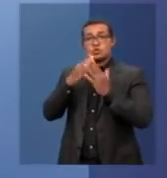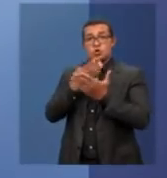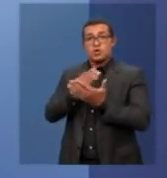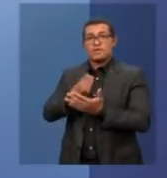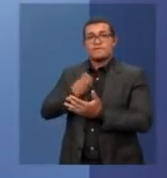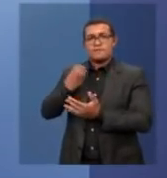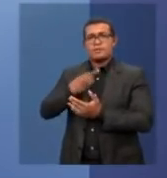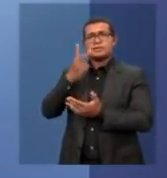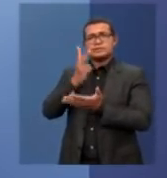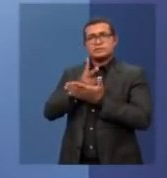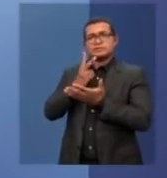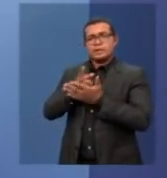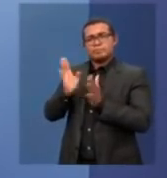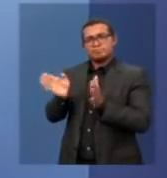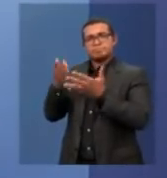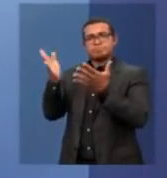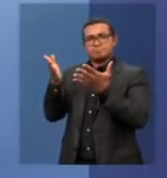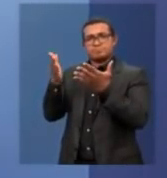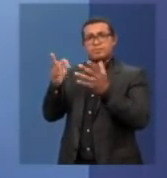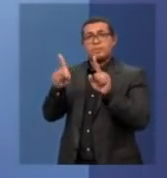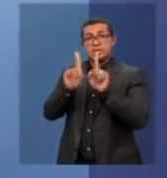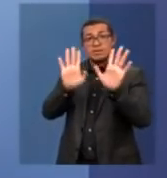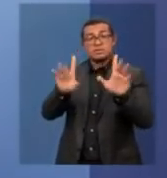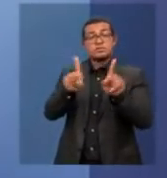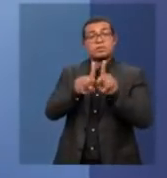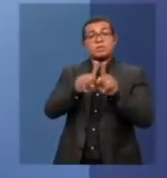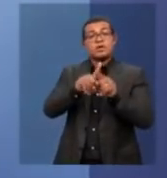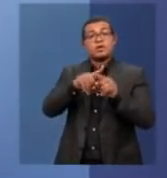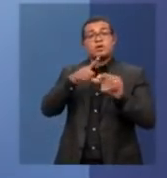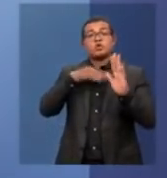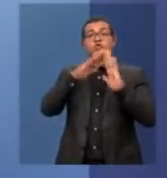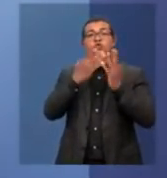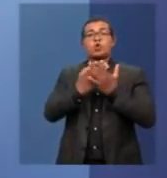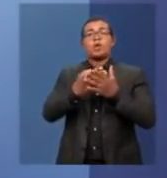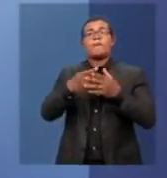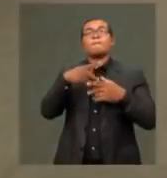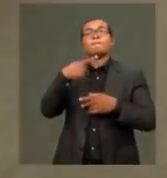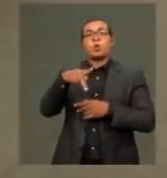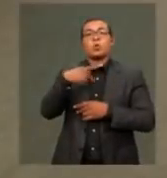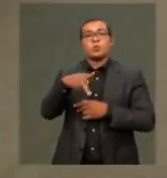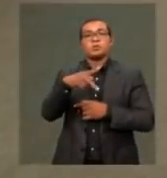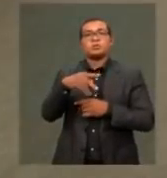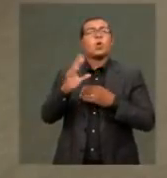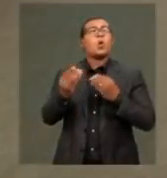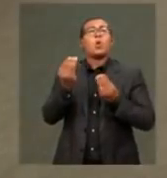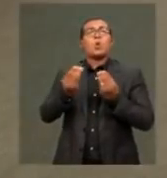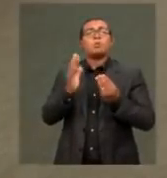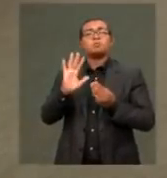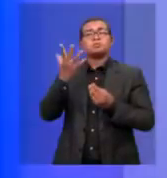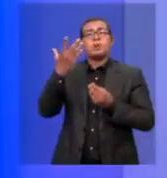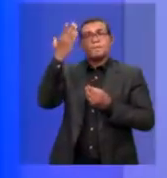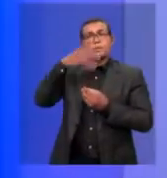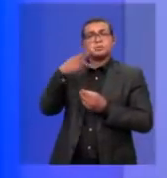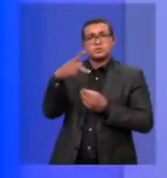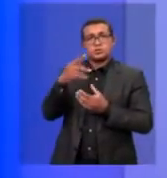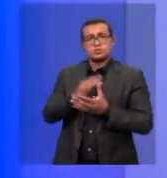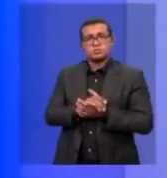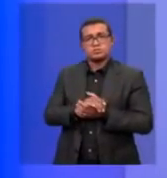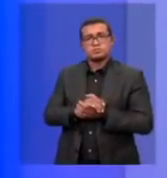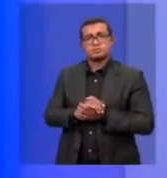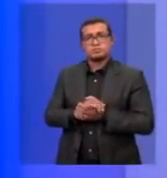isso acha que tem número satisfatório de escola para atender a população mais pobre obrigado josé